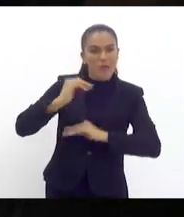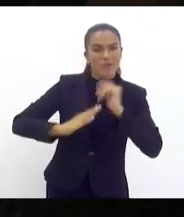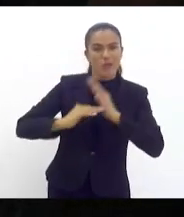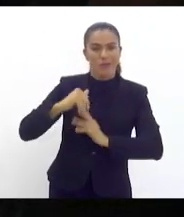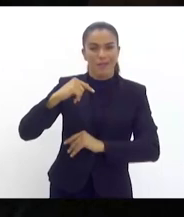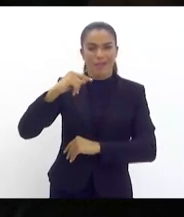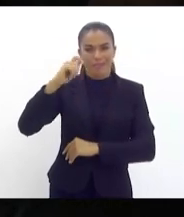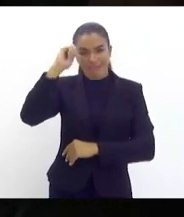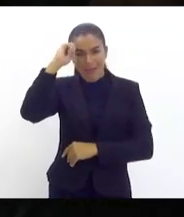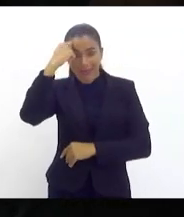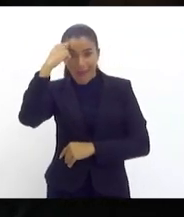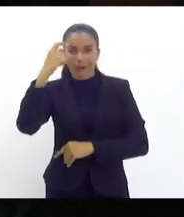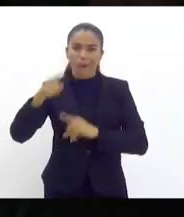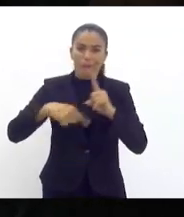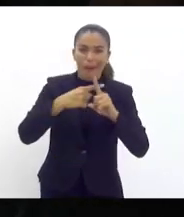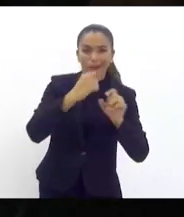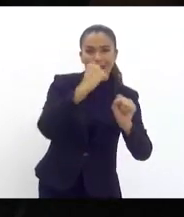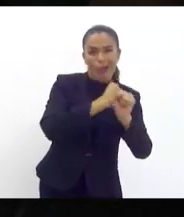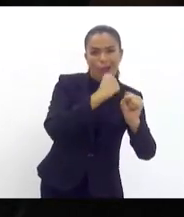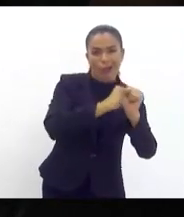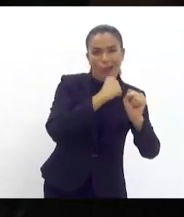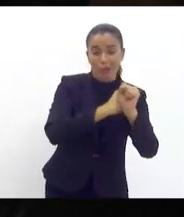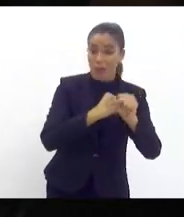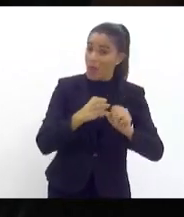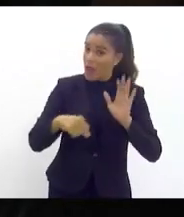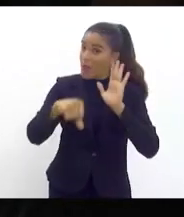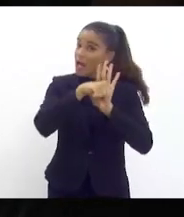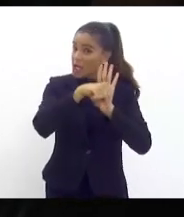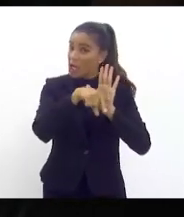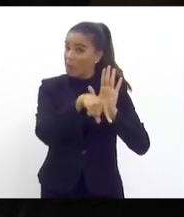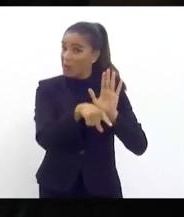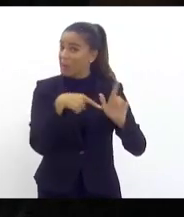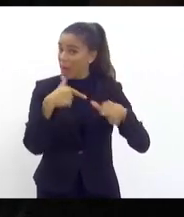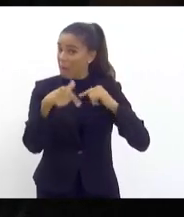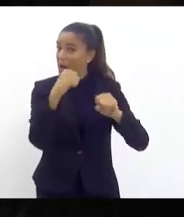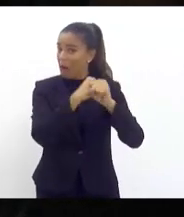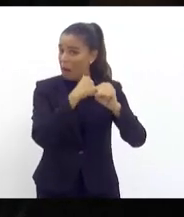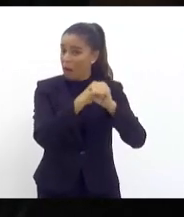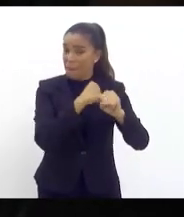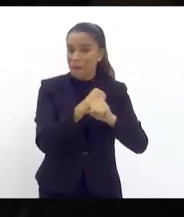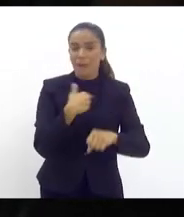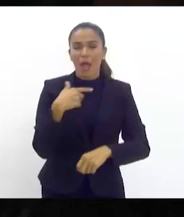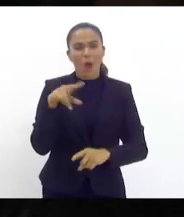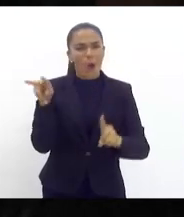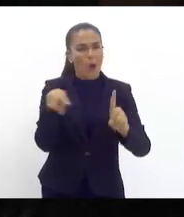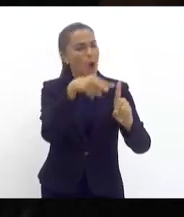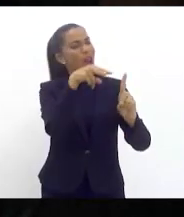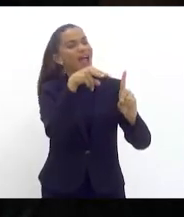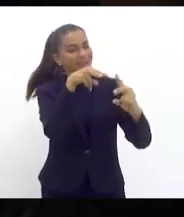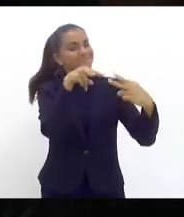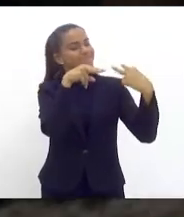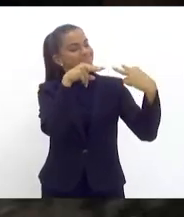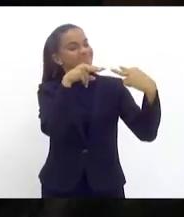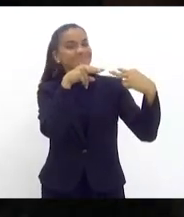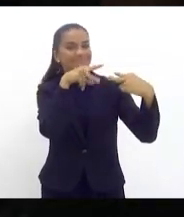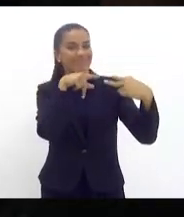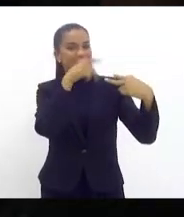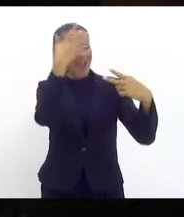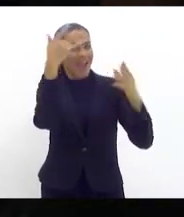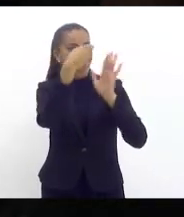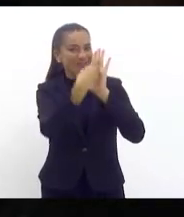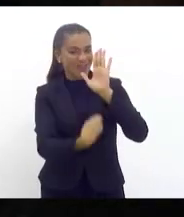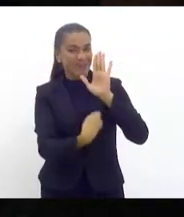operários. E à época isso era criminalizado, mas eu queria aqui olhar diretamente para a autora, deputada Verônica